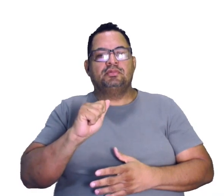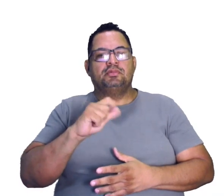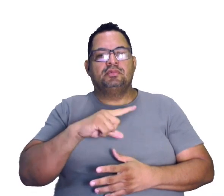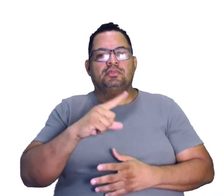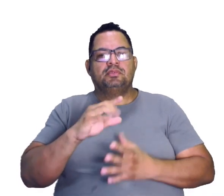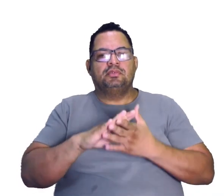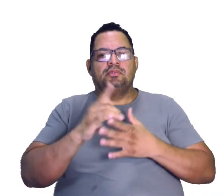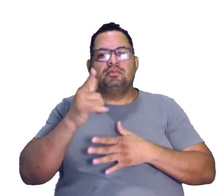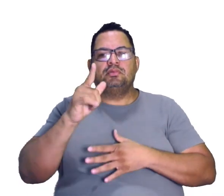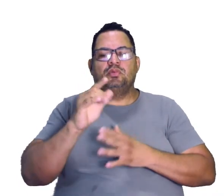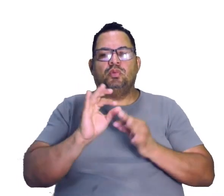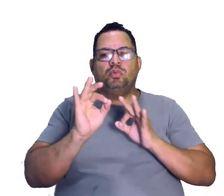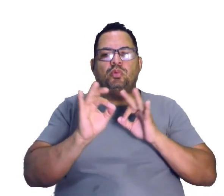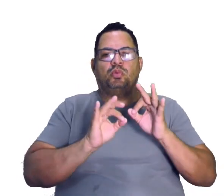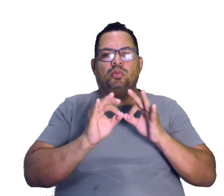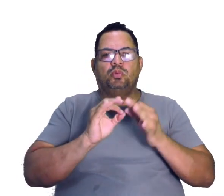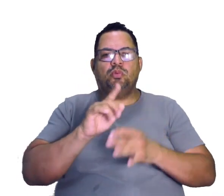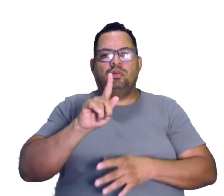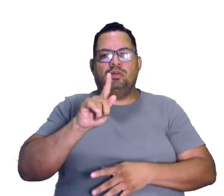aqui a gente chama de